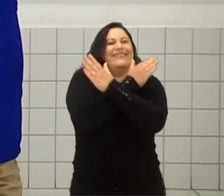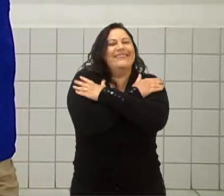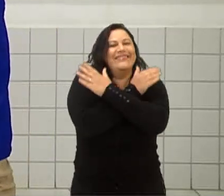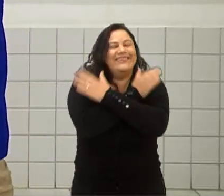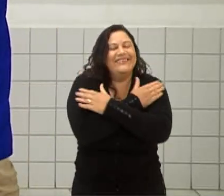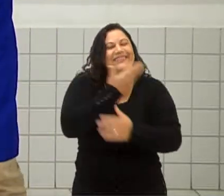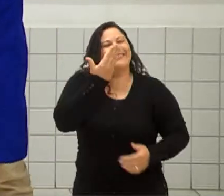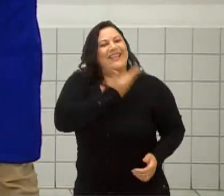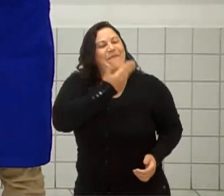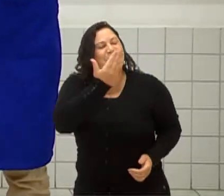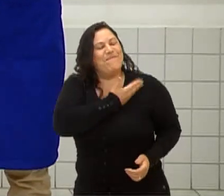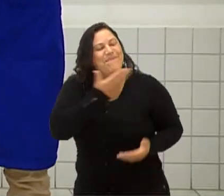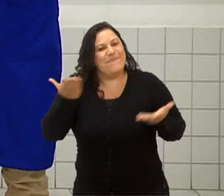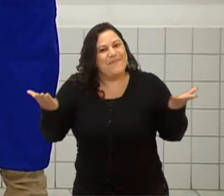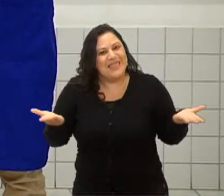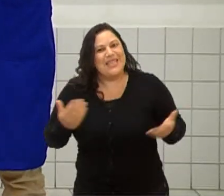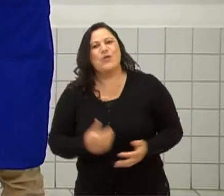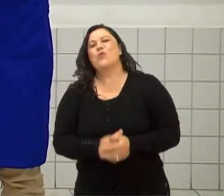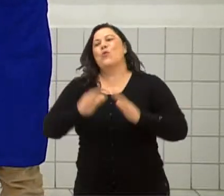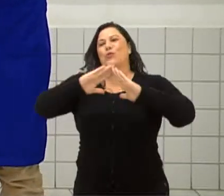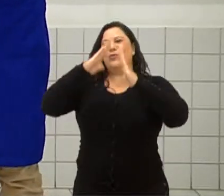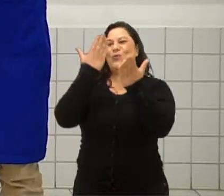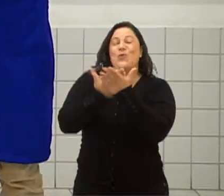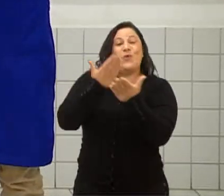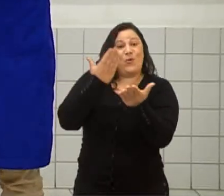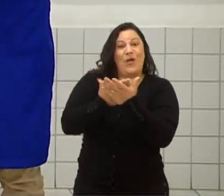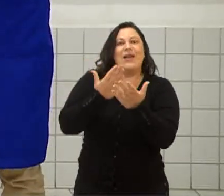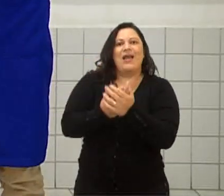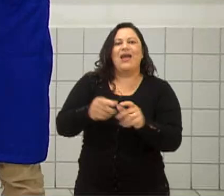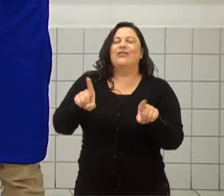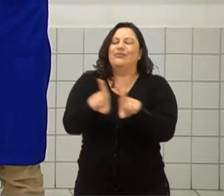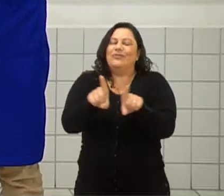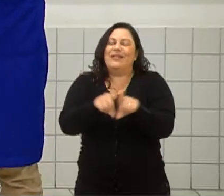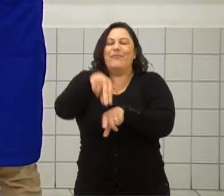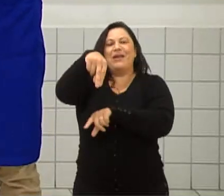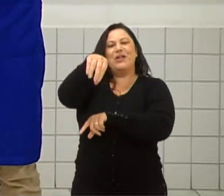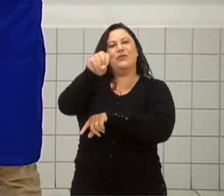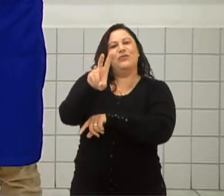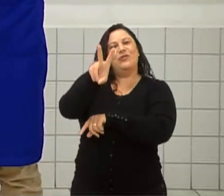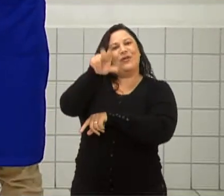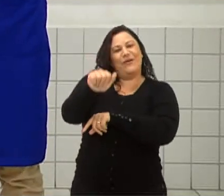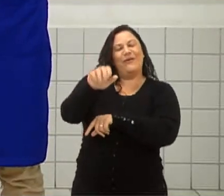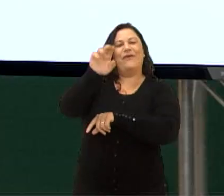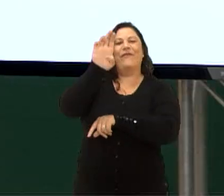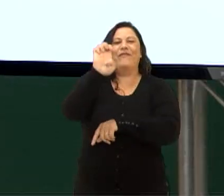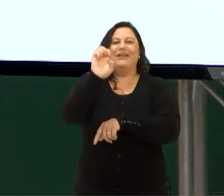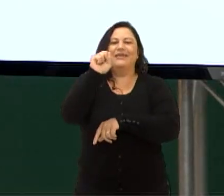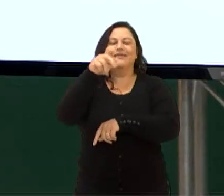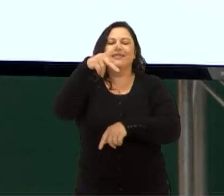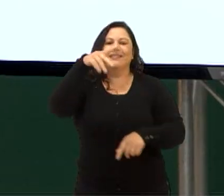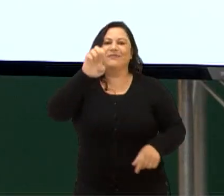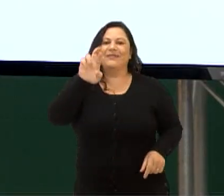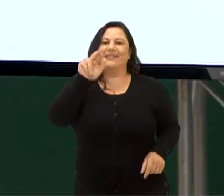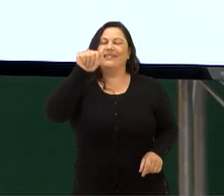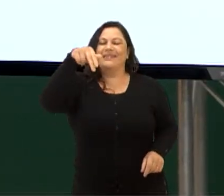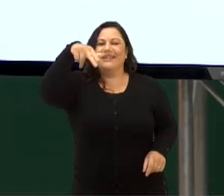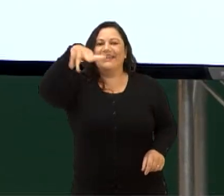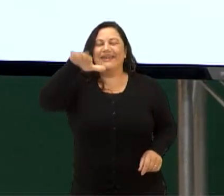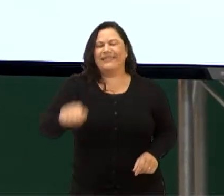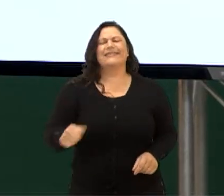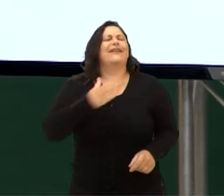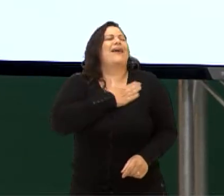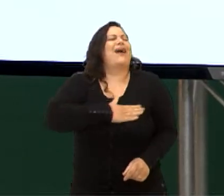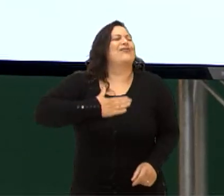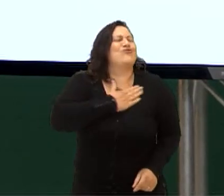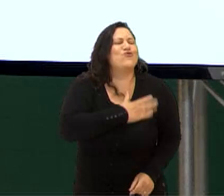estão aqui. Pessoal do Colégio Estadual Nova Esperança, de Nova Esperança lá do Sudoeste. Adoro as aulas do professor Alexandre. O